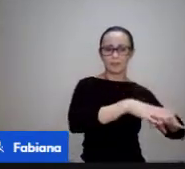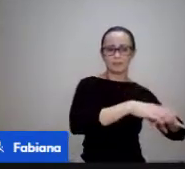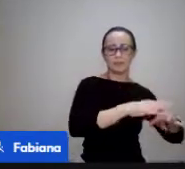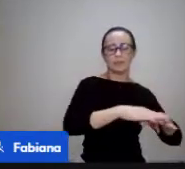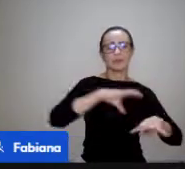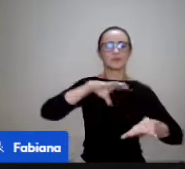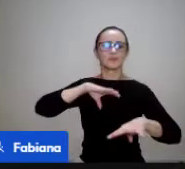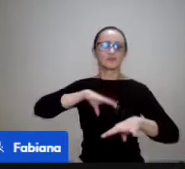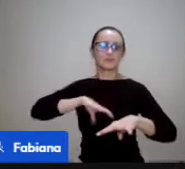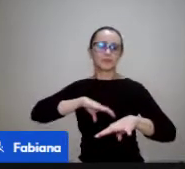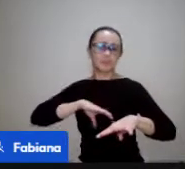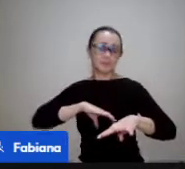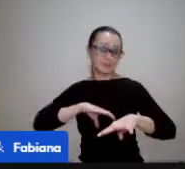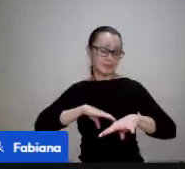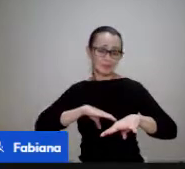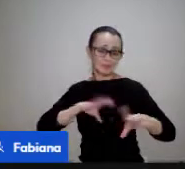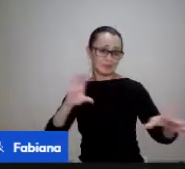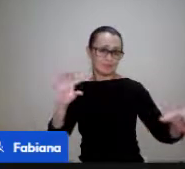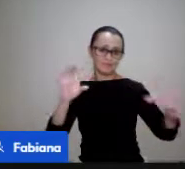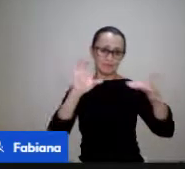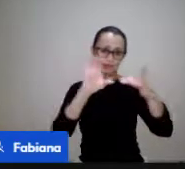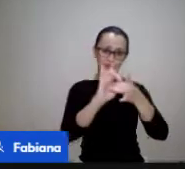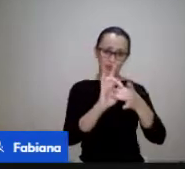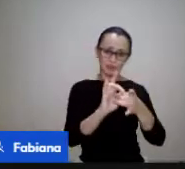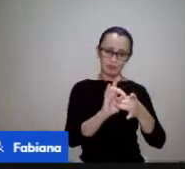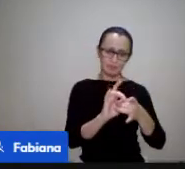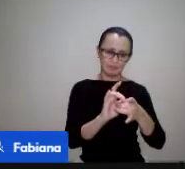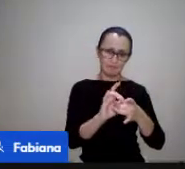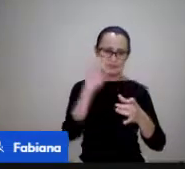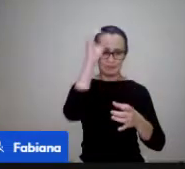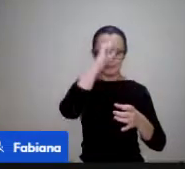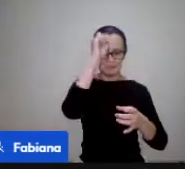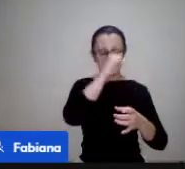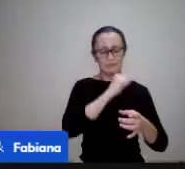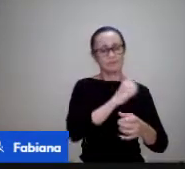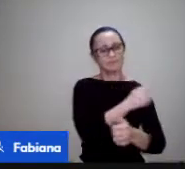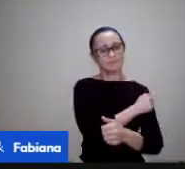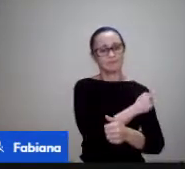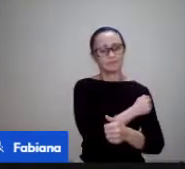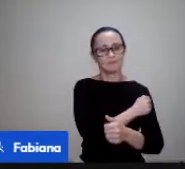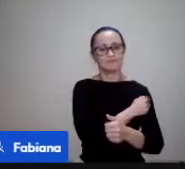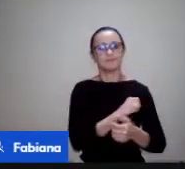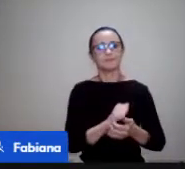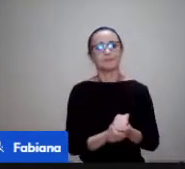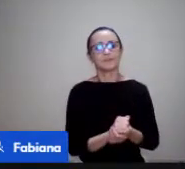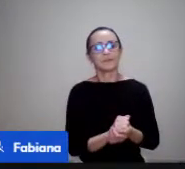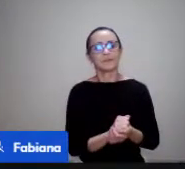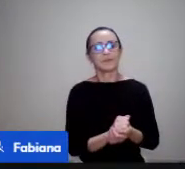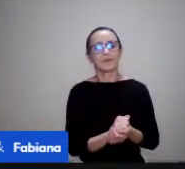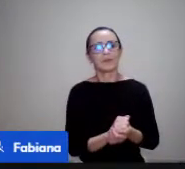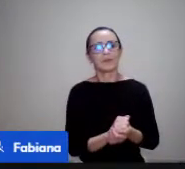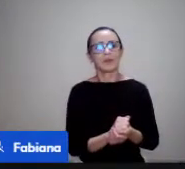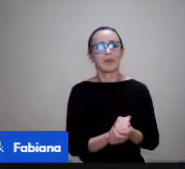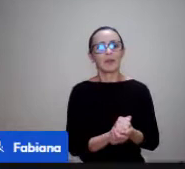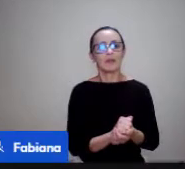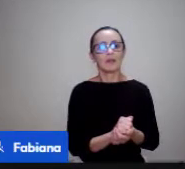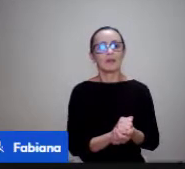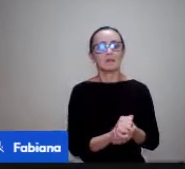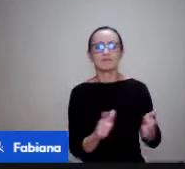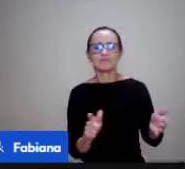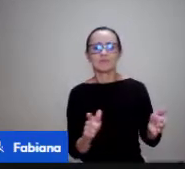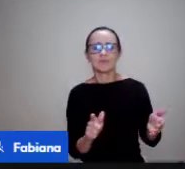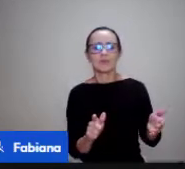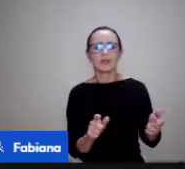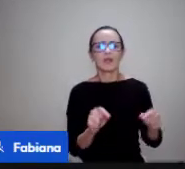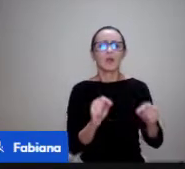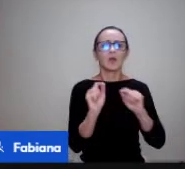processo de aprendizagem do aluno. O problema, certamente, não é um exercício em que o aluno aplica,